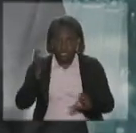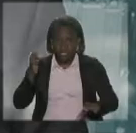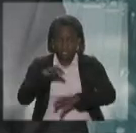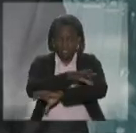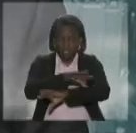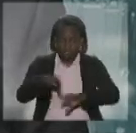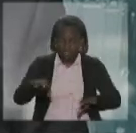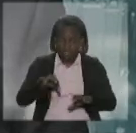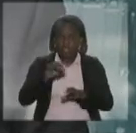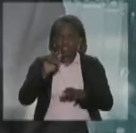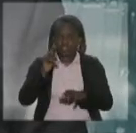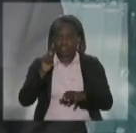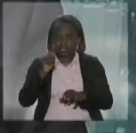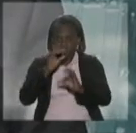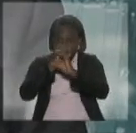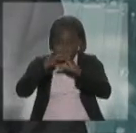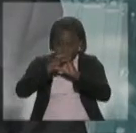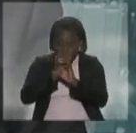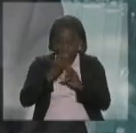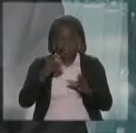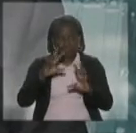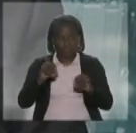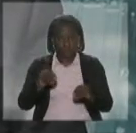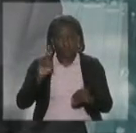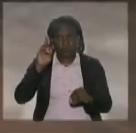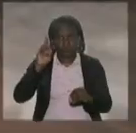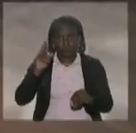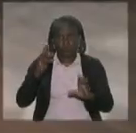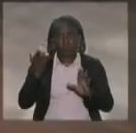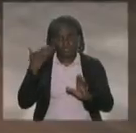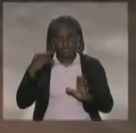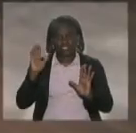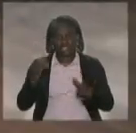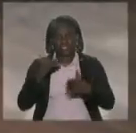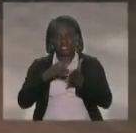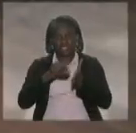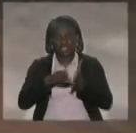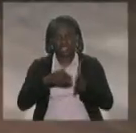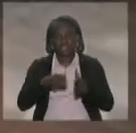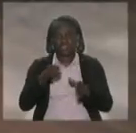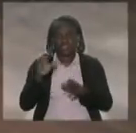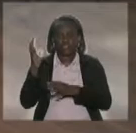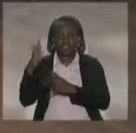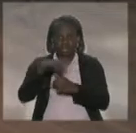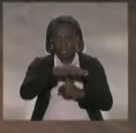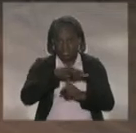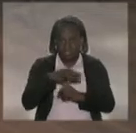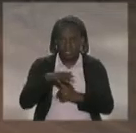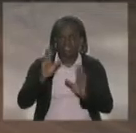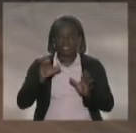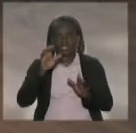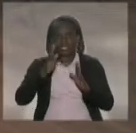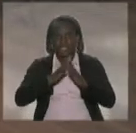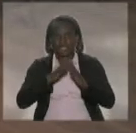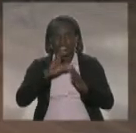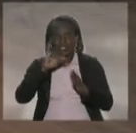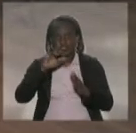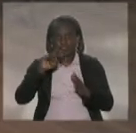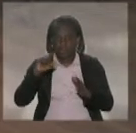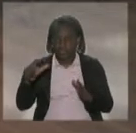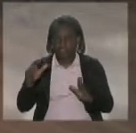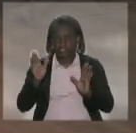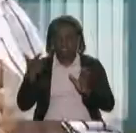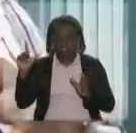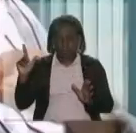à secretaria de obras neste ano já foi a secretaria de meio ambiente já foi a demonstração de foi à casa civil ele